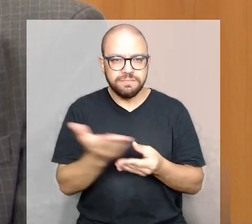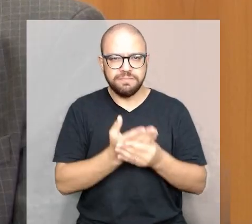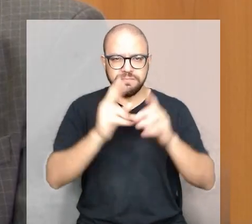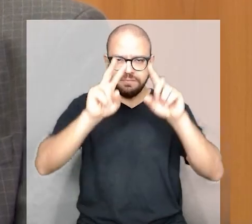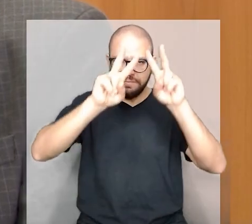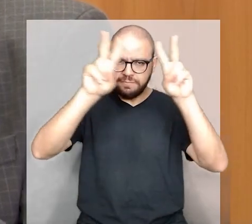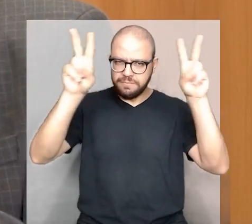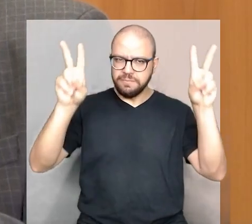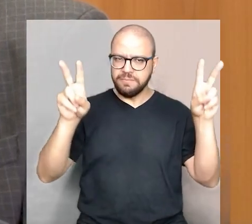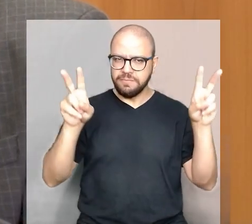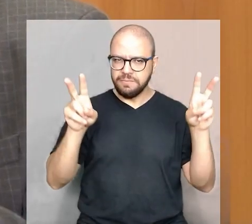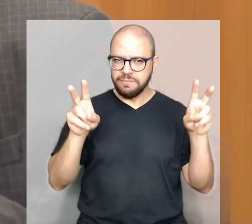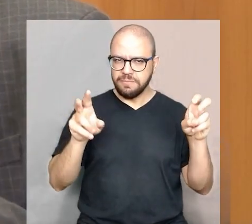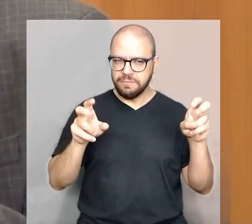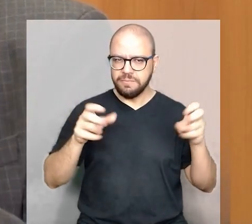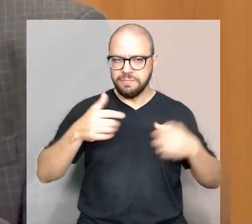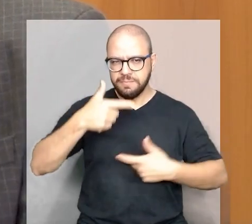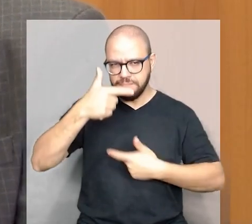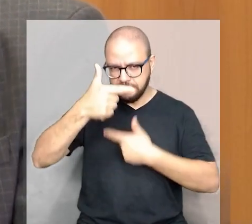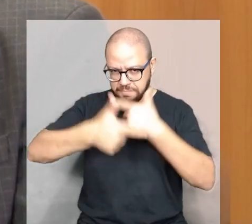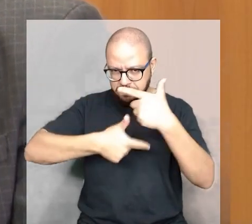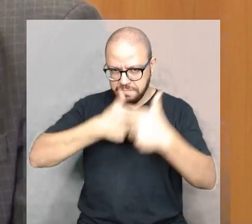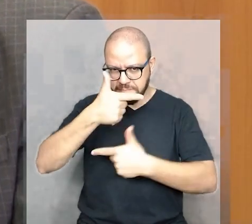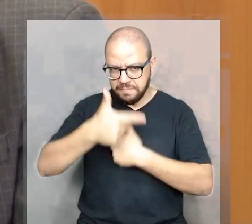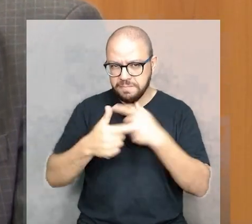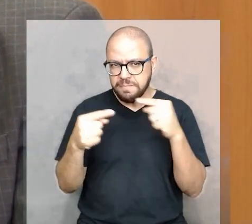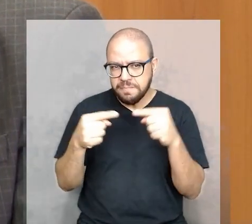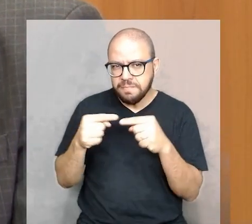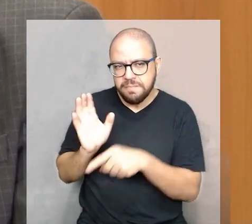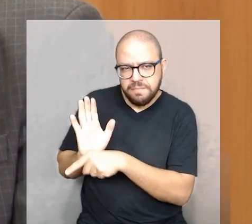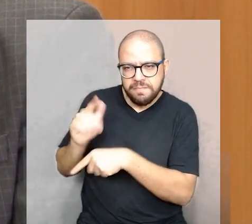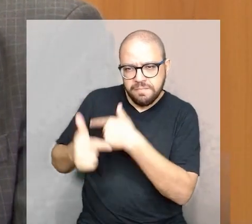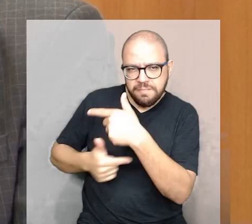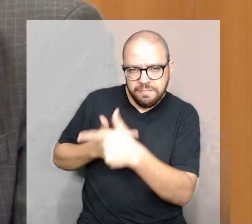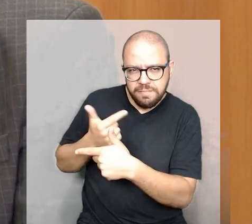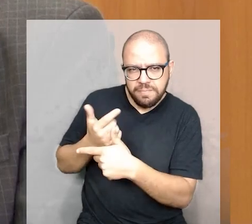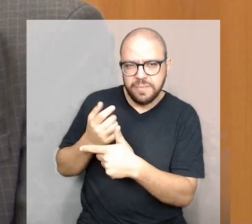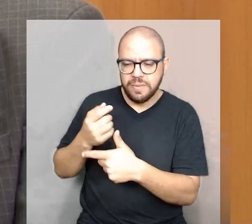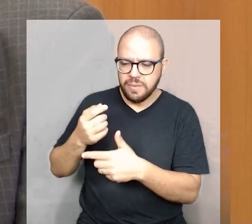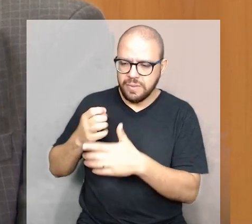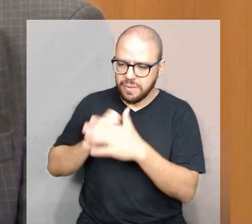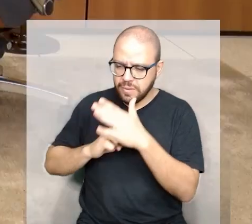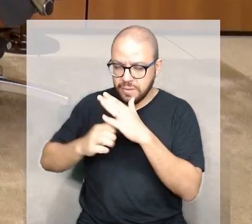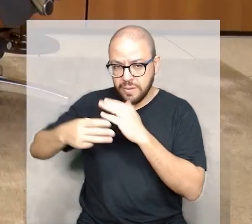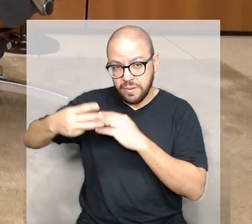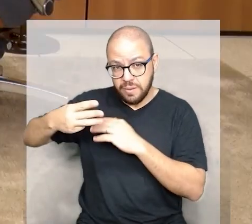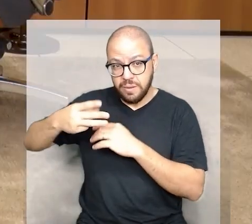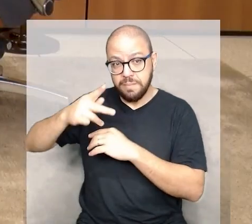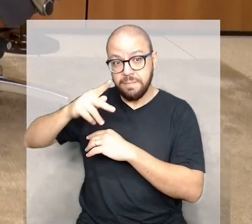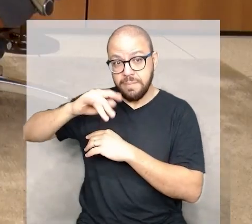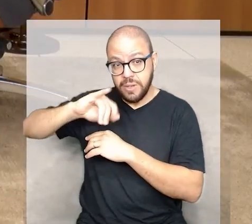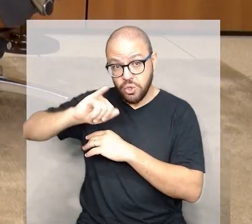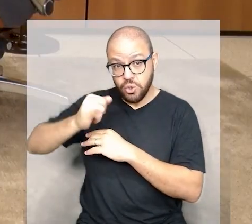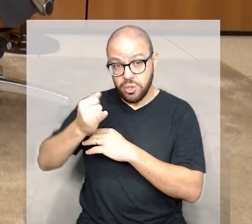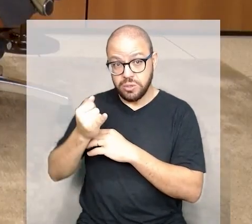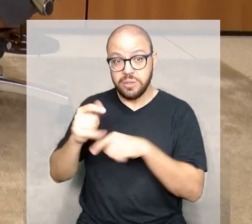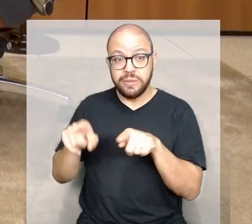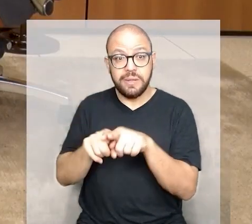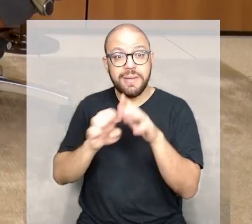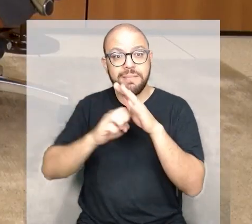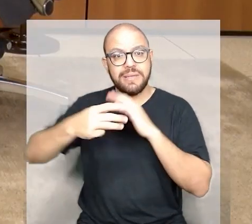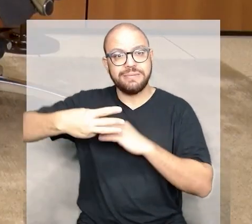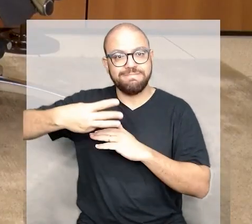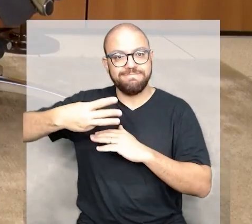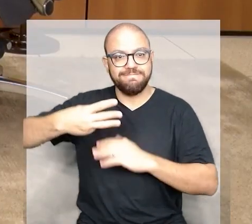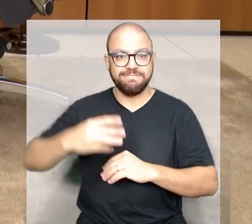os processos que tratam de qualquer relação de trabalho em termos de prestação de serviço. Isso incluiu não só a pejotização,